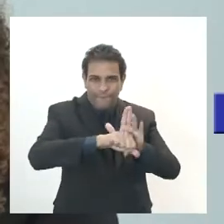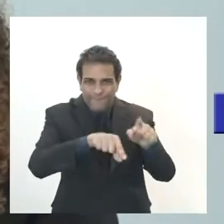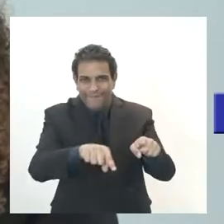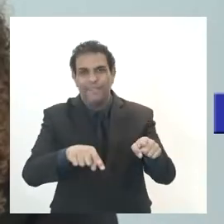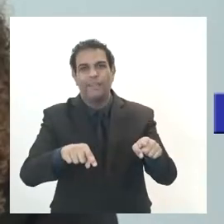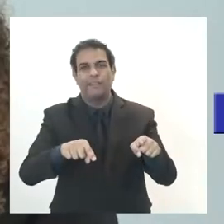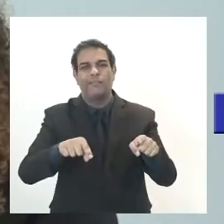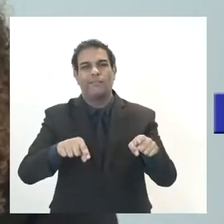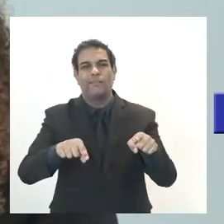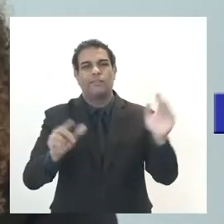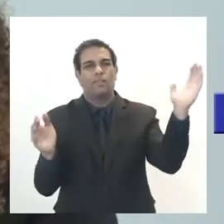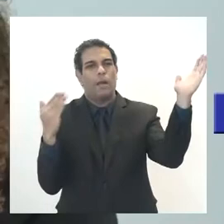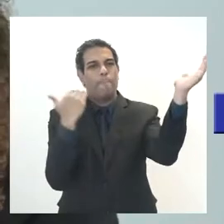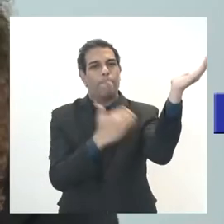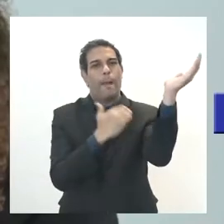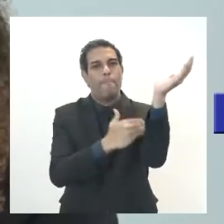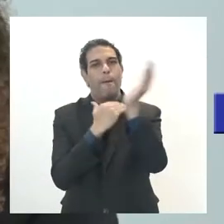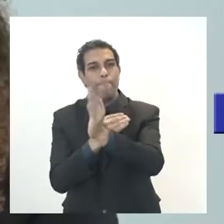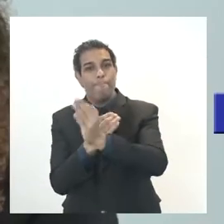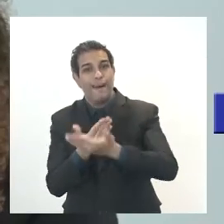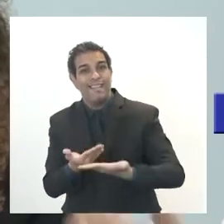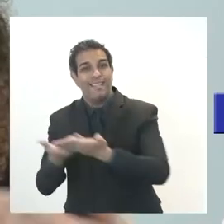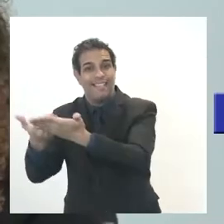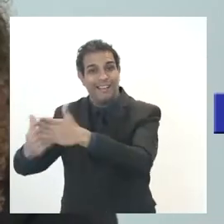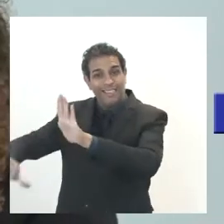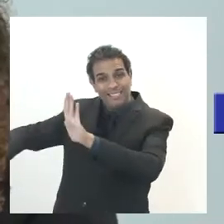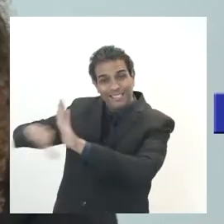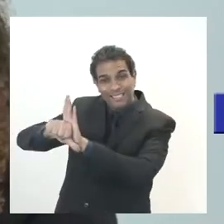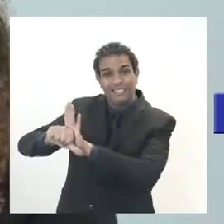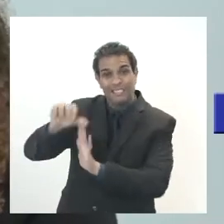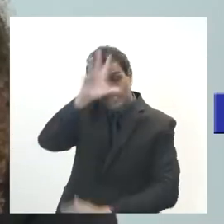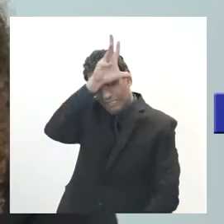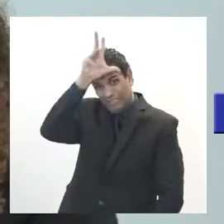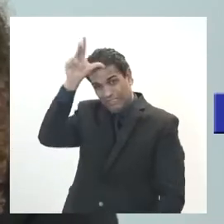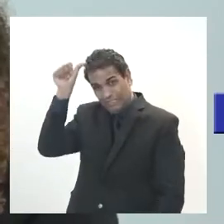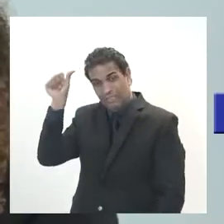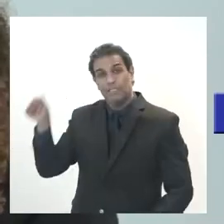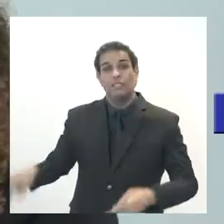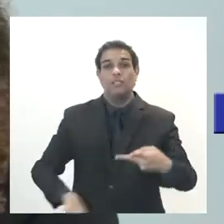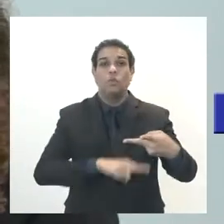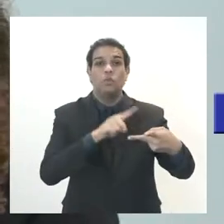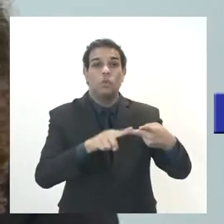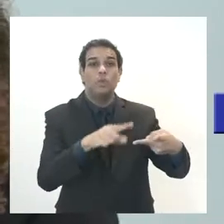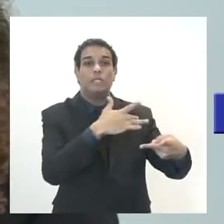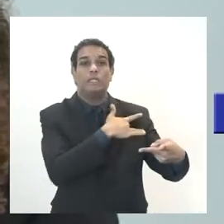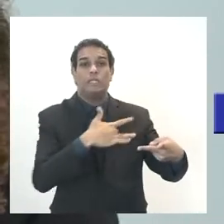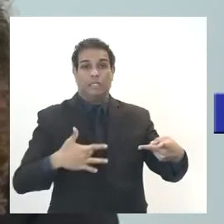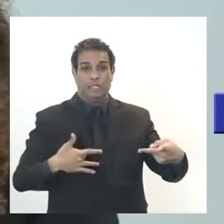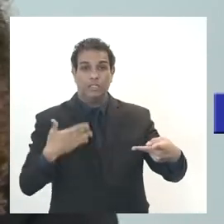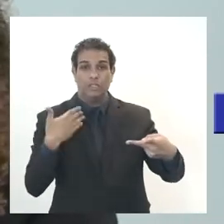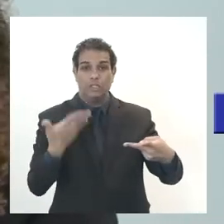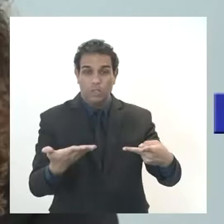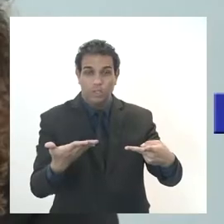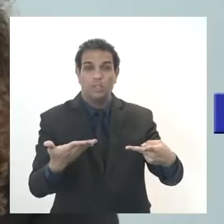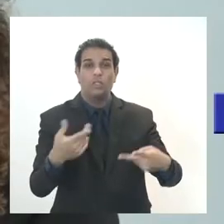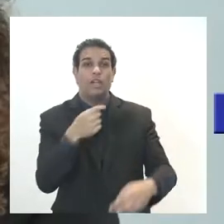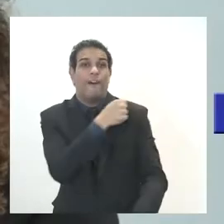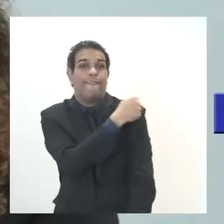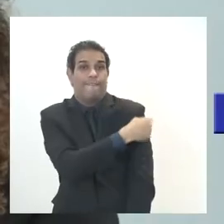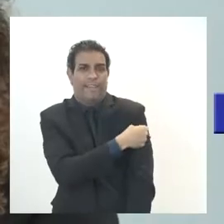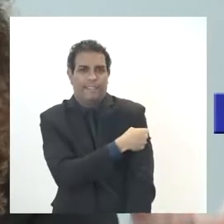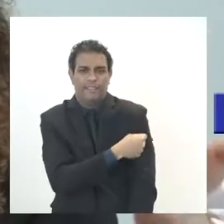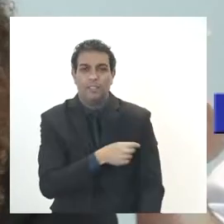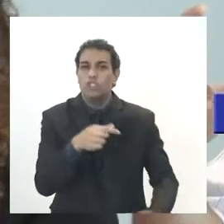árvores madeiras retiradas da Amazônia e mais recentemente no Ministério da Saúde com aquisição de vacinas